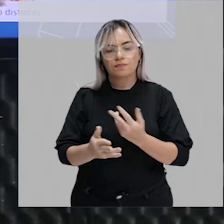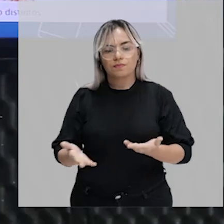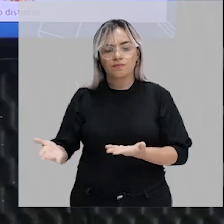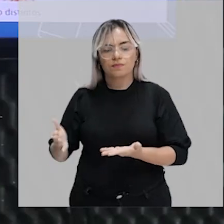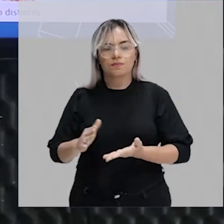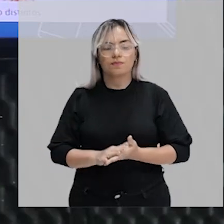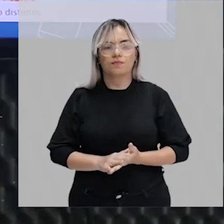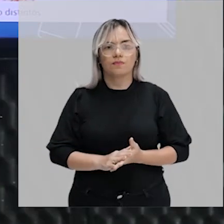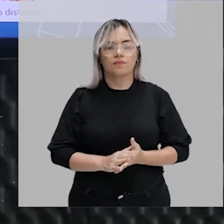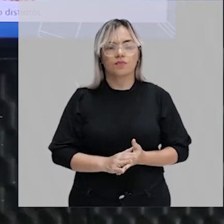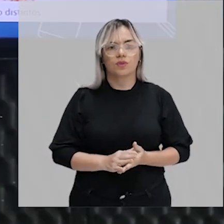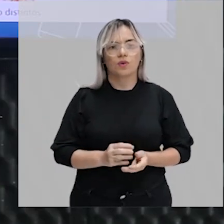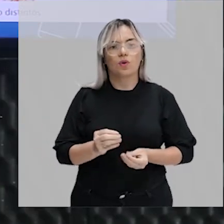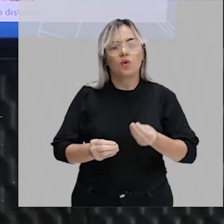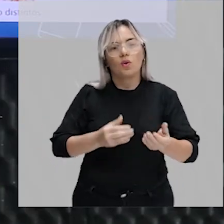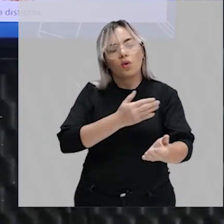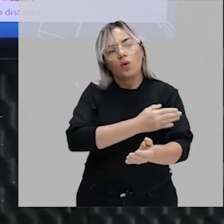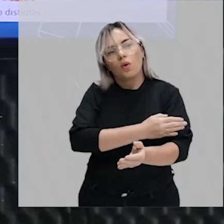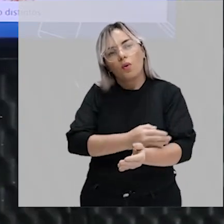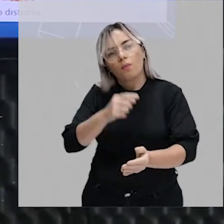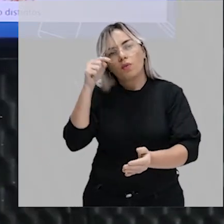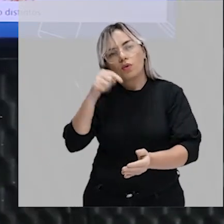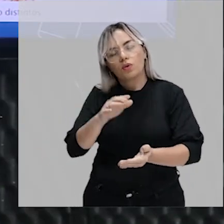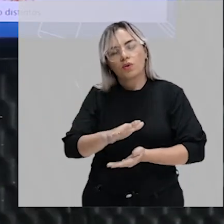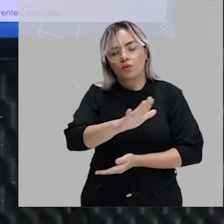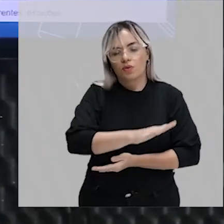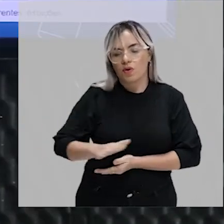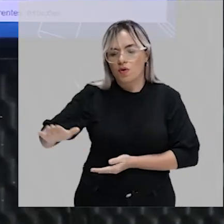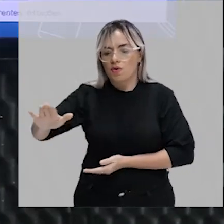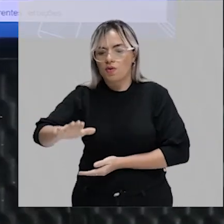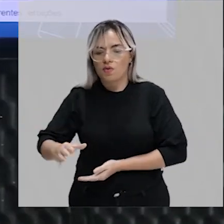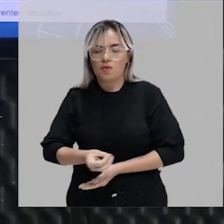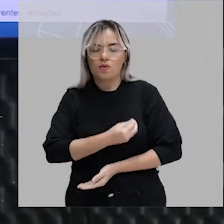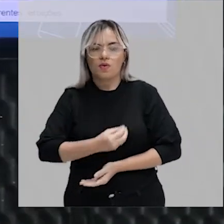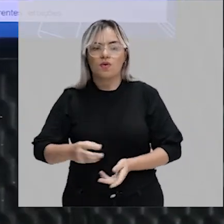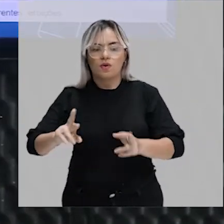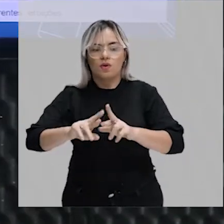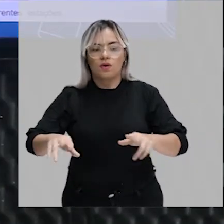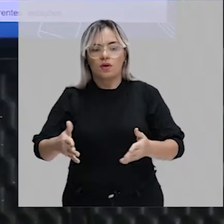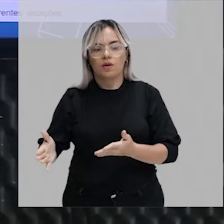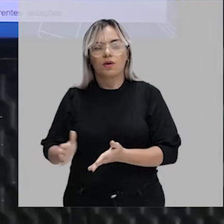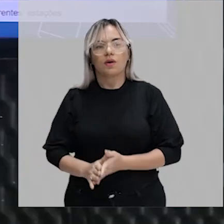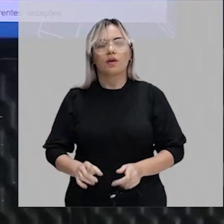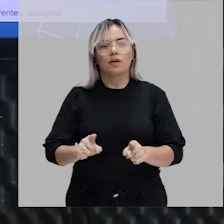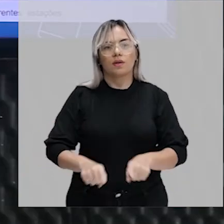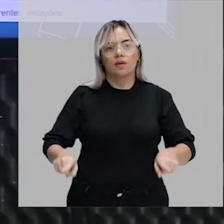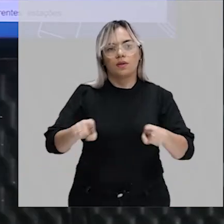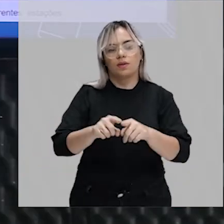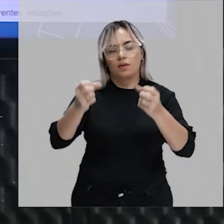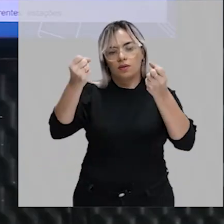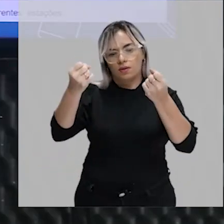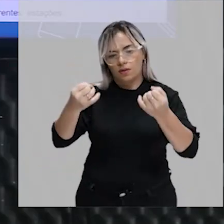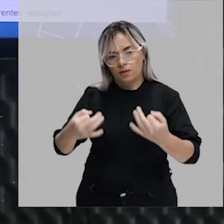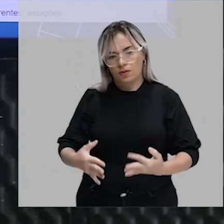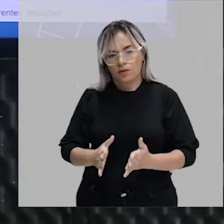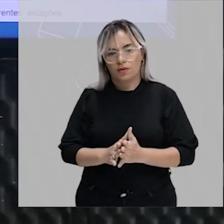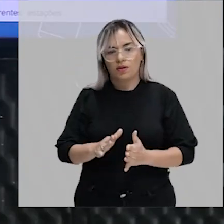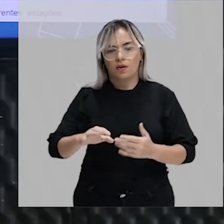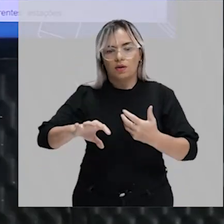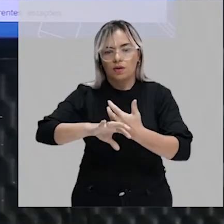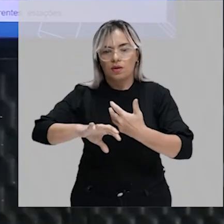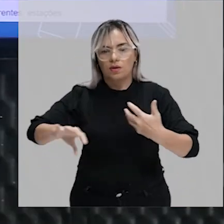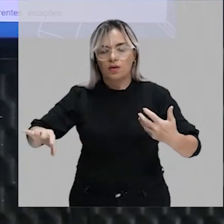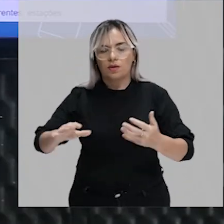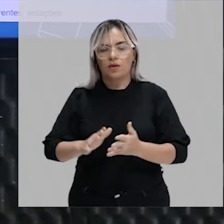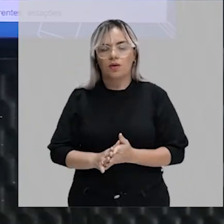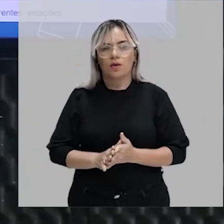do hábito desses indivíduos de viverem em ambientes diferentes. Falei sobre o isolamento sazonal, tá? Esse